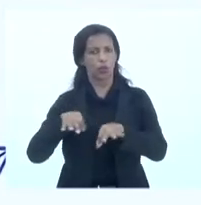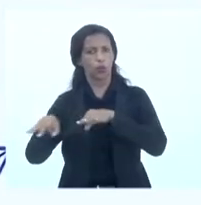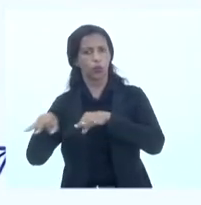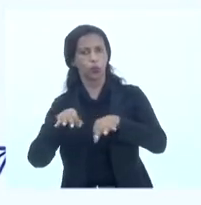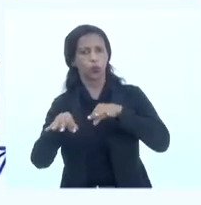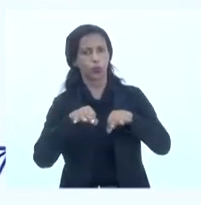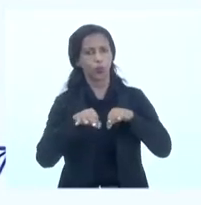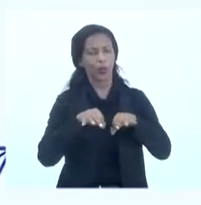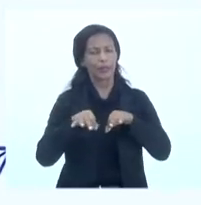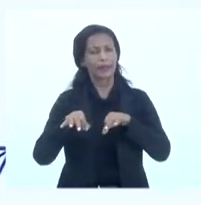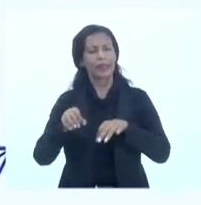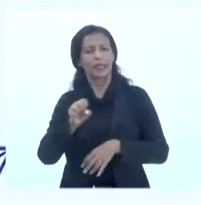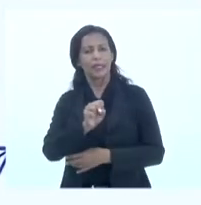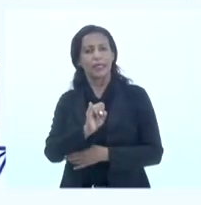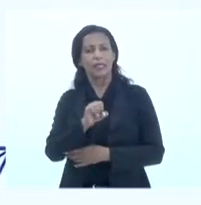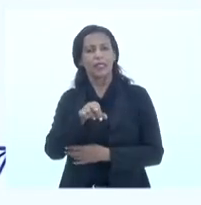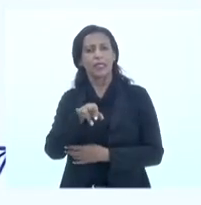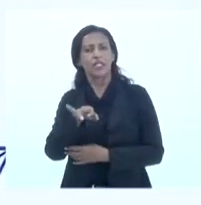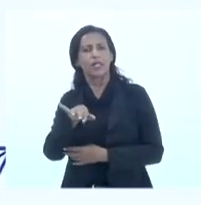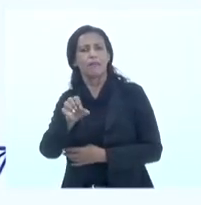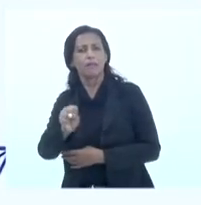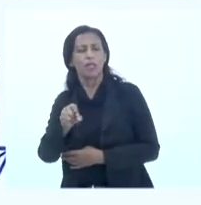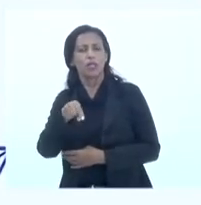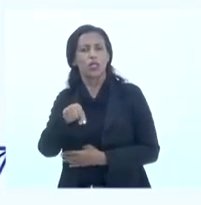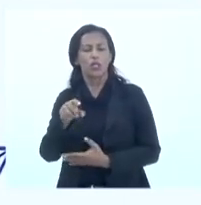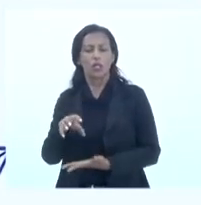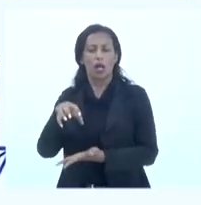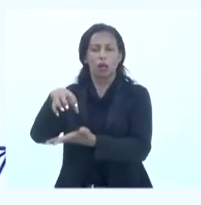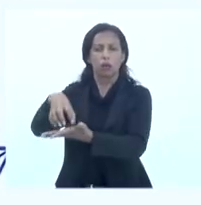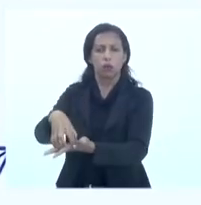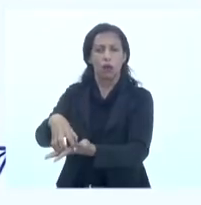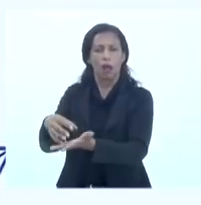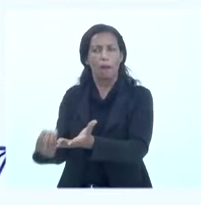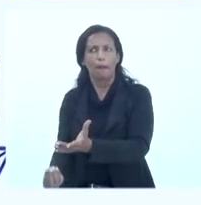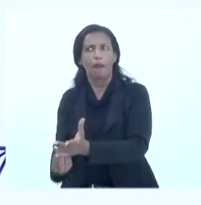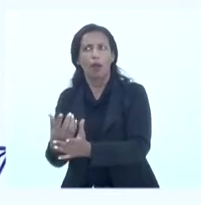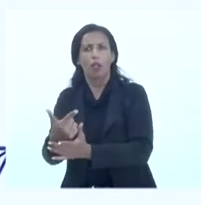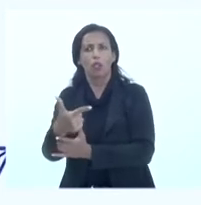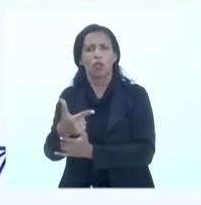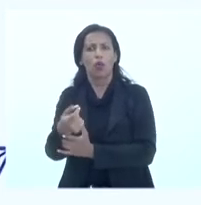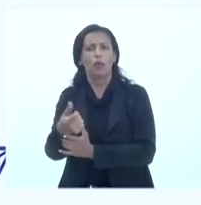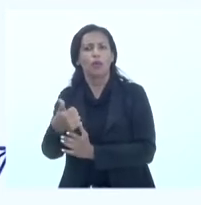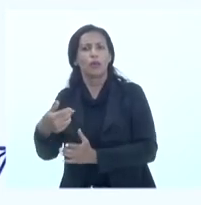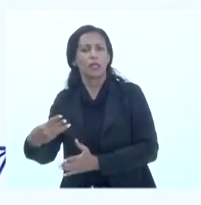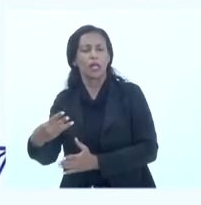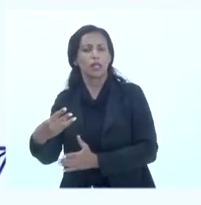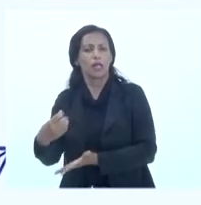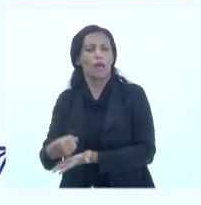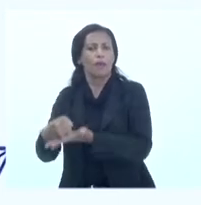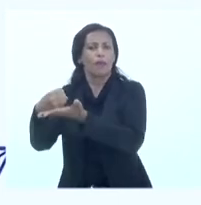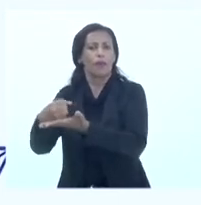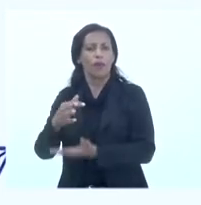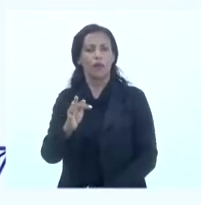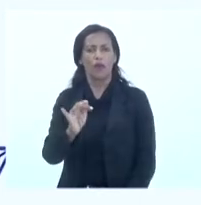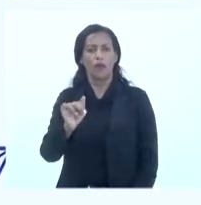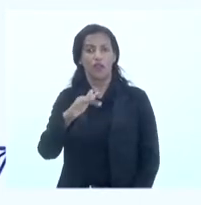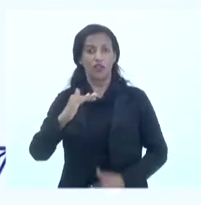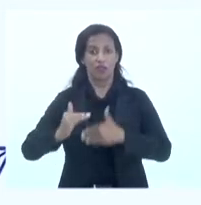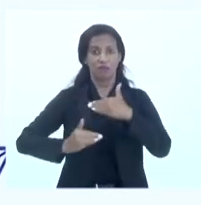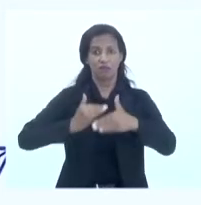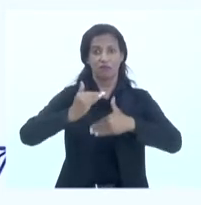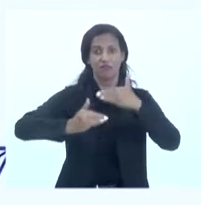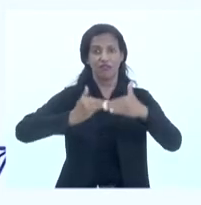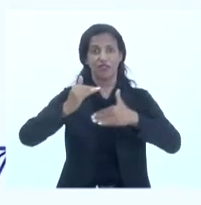e sistemistas instalados aqui, e que nasceu em 2013 com o apoio da FIRJAN e que busca desenvolver a